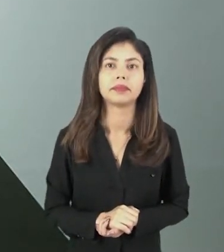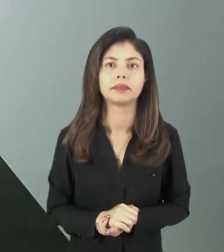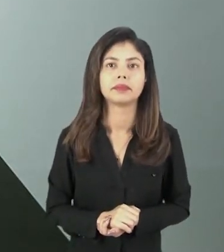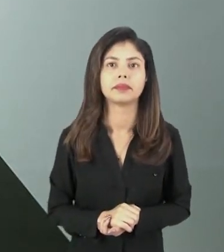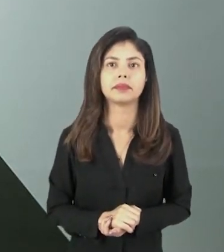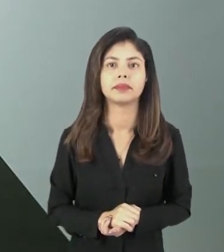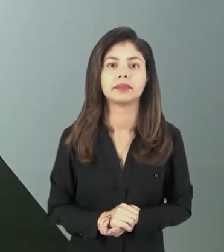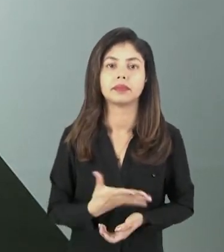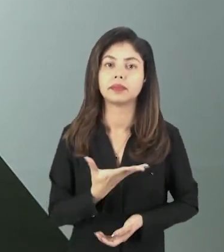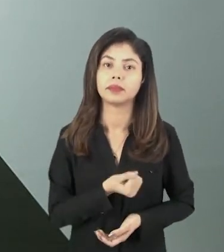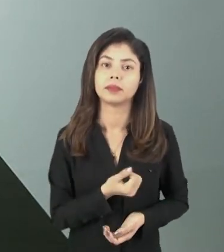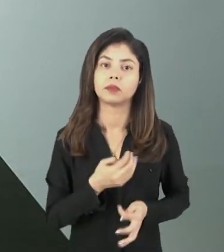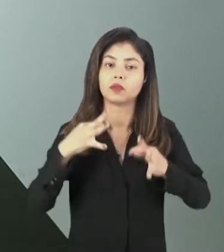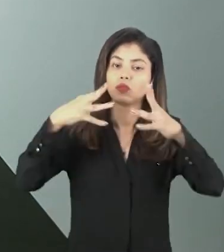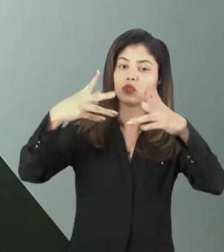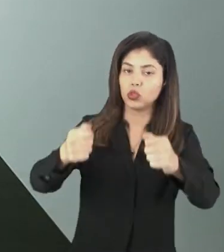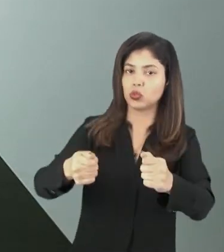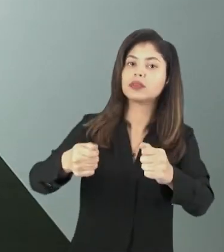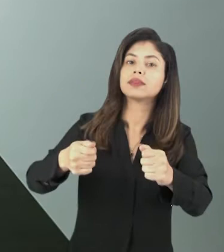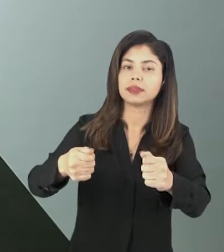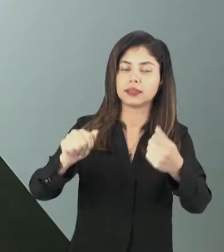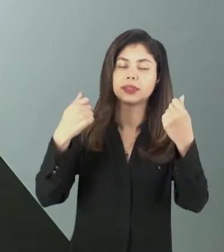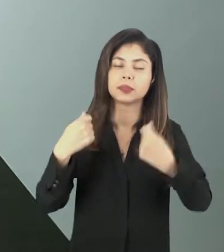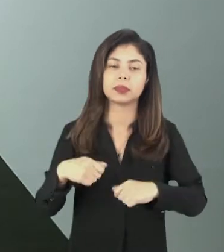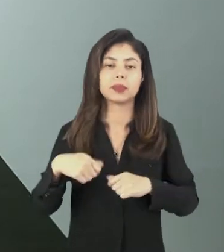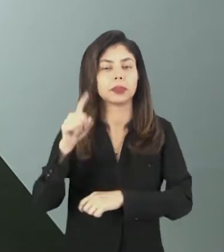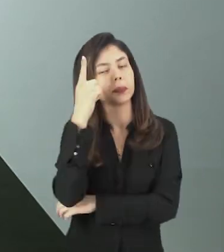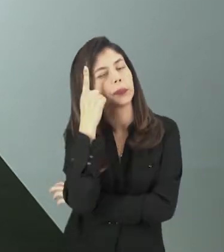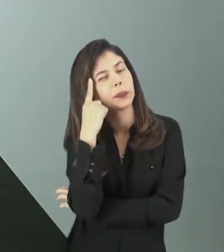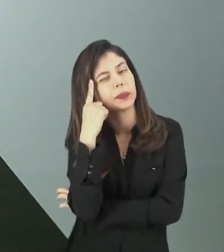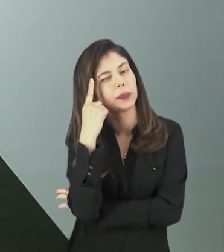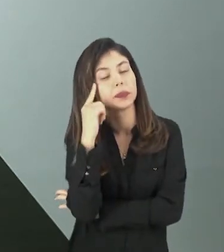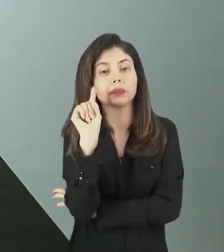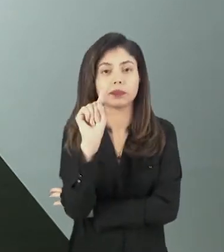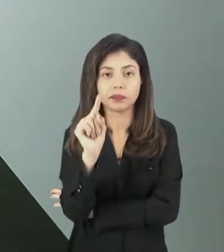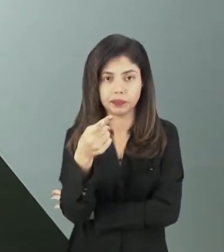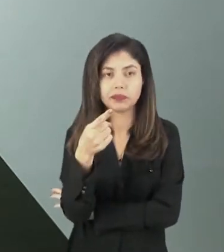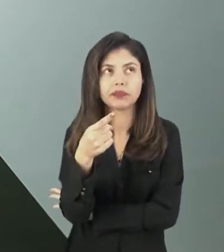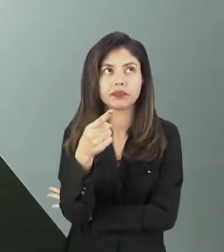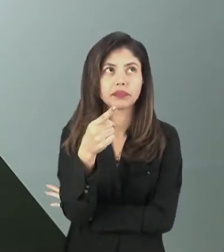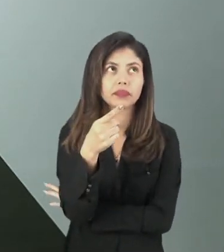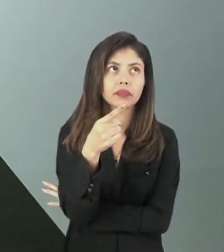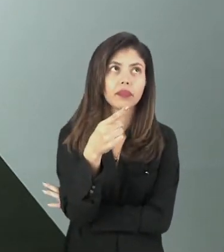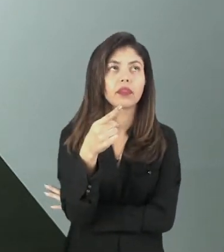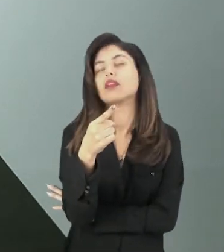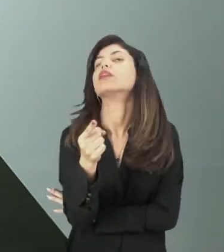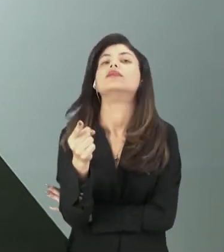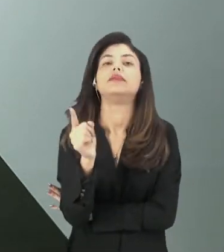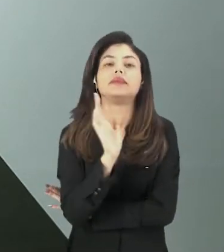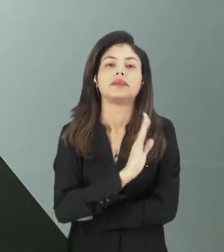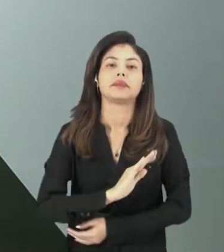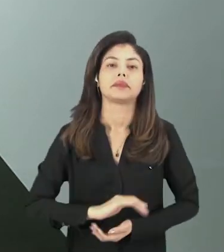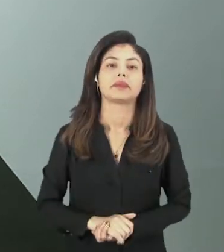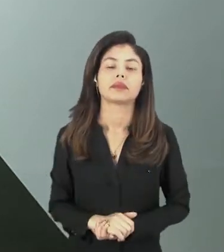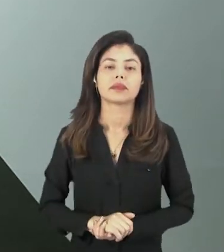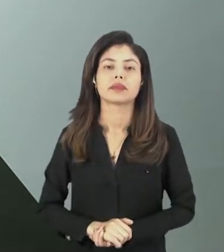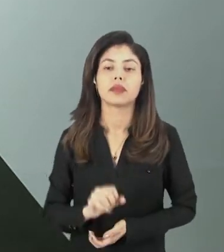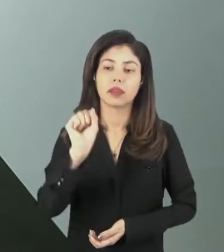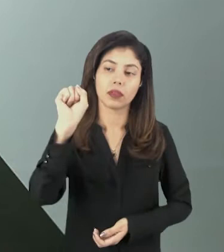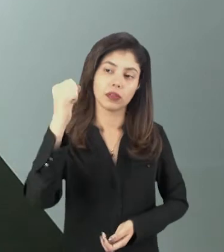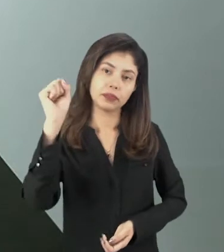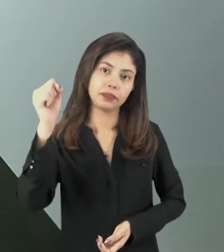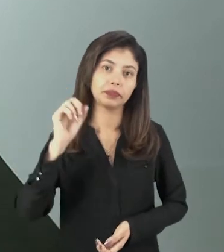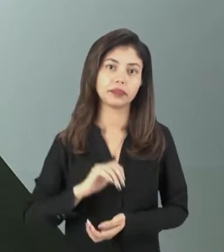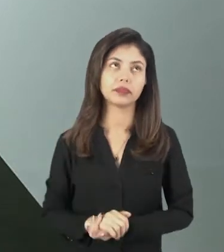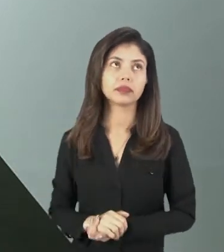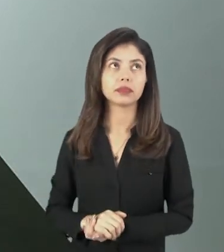fazer esse número inteiro imagina o que ele tem uma, professora que a professora acabou de falar então vou colocar